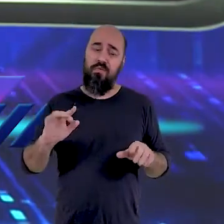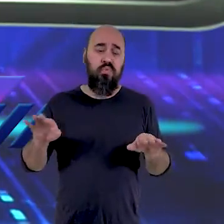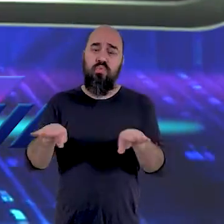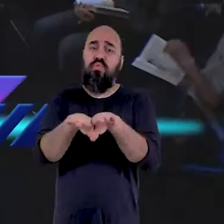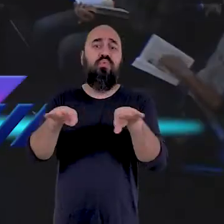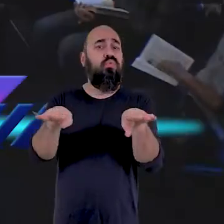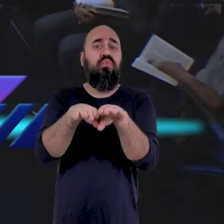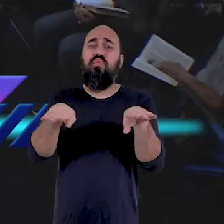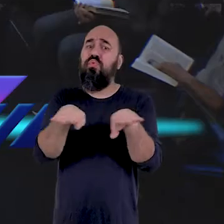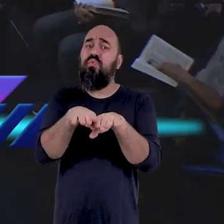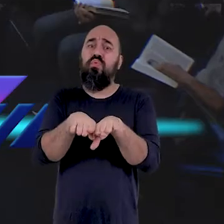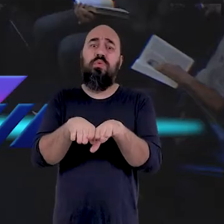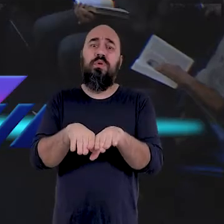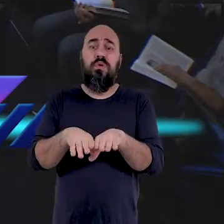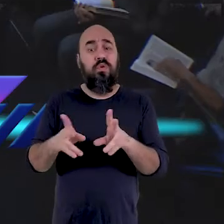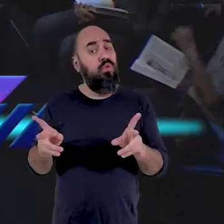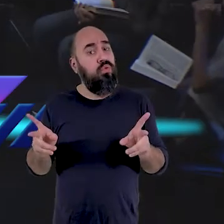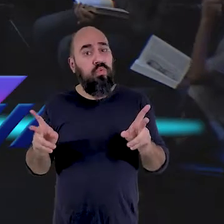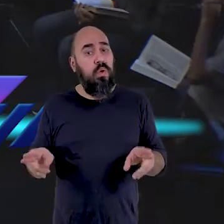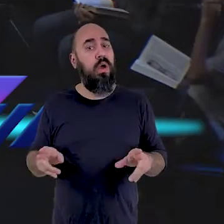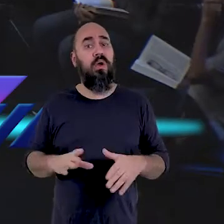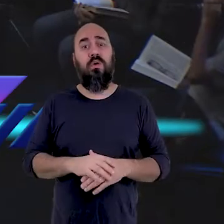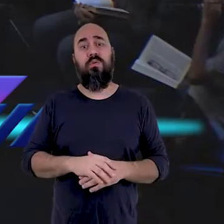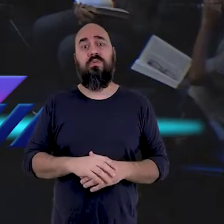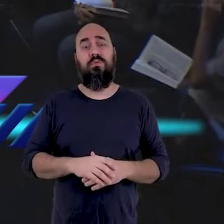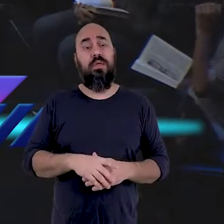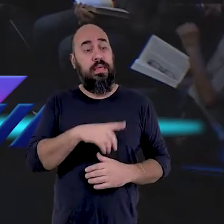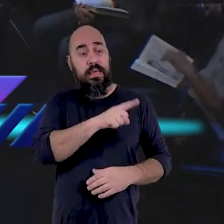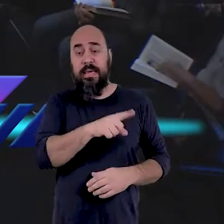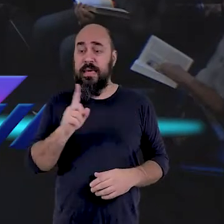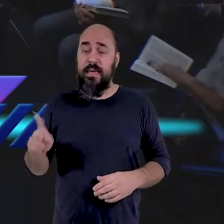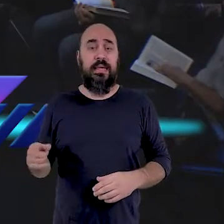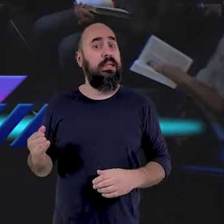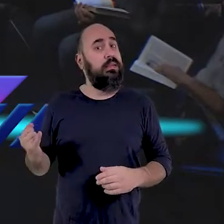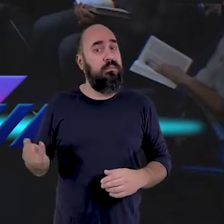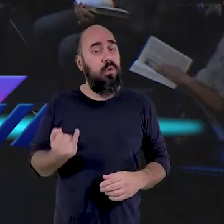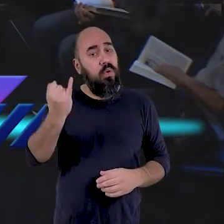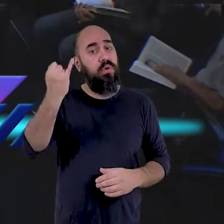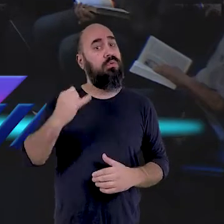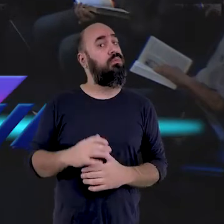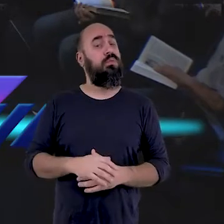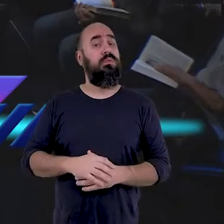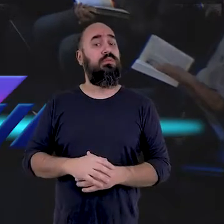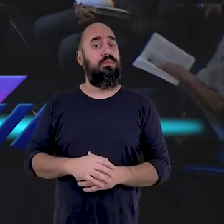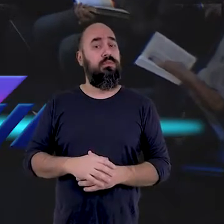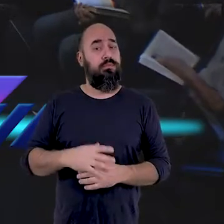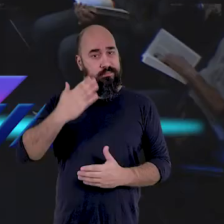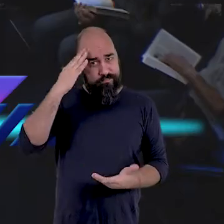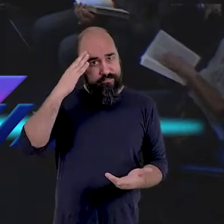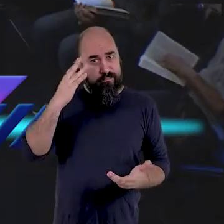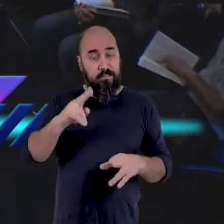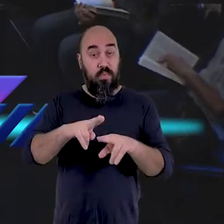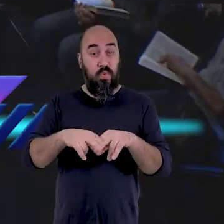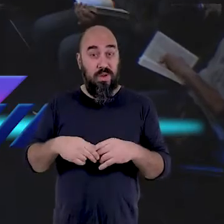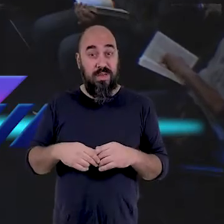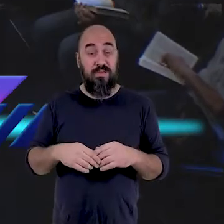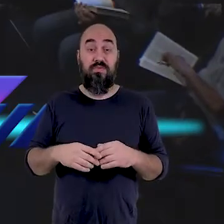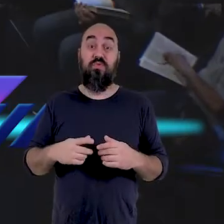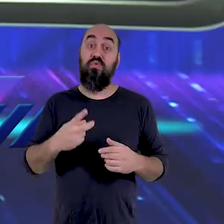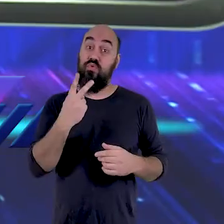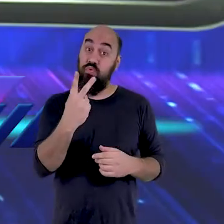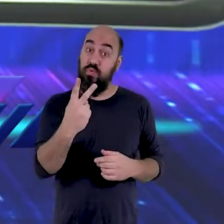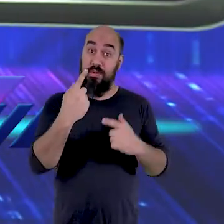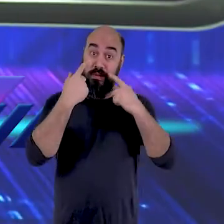não é menos importante que o Antigo. Os 2 testamentos são igualmente importantes. Por isso são